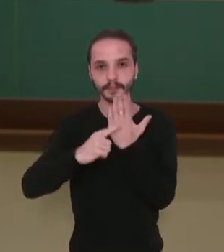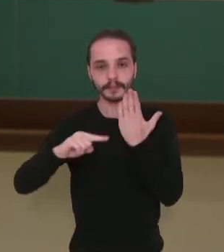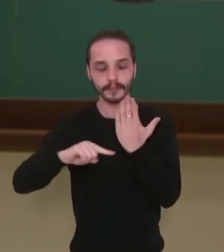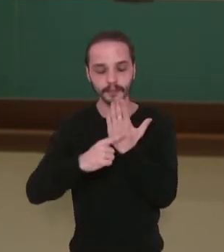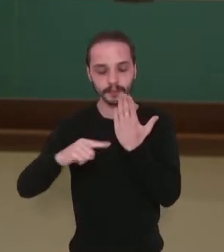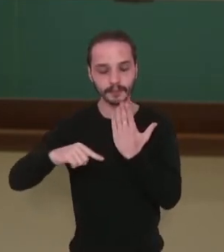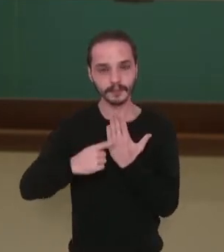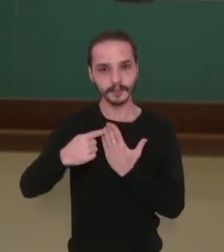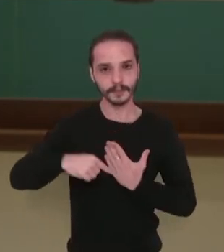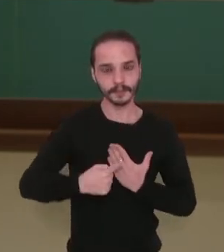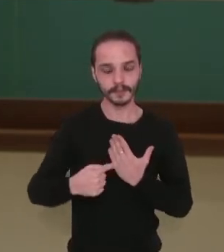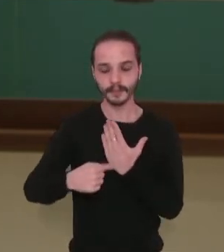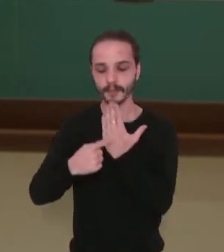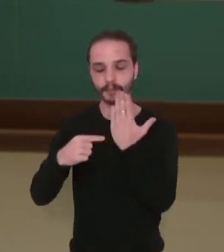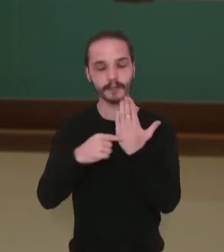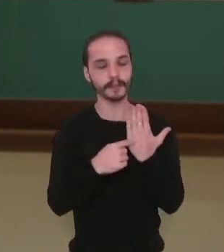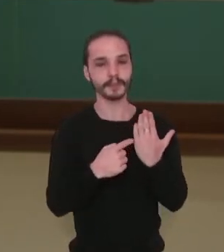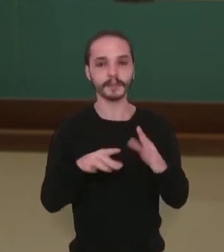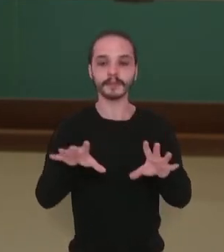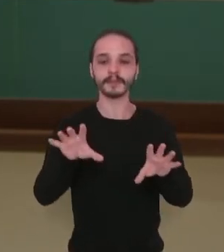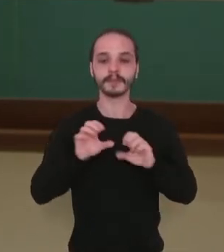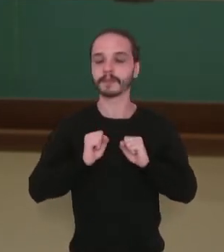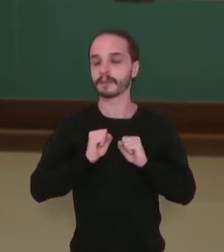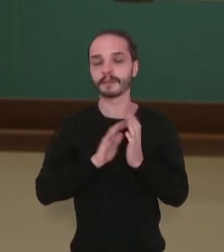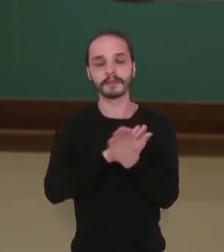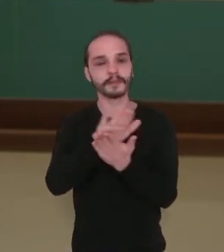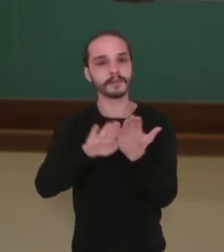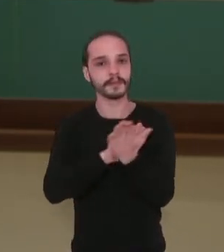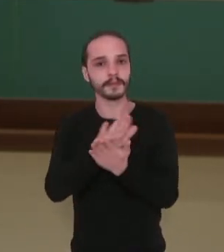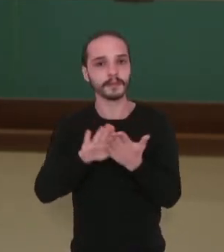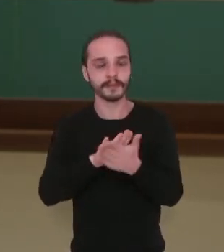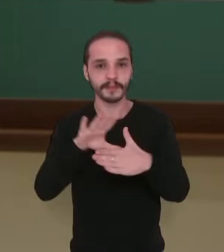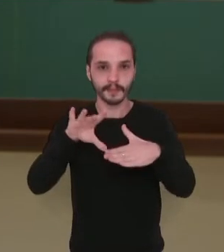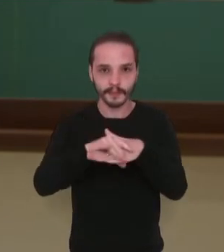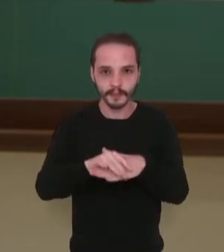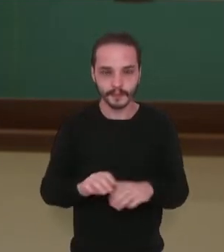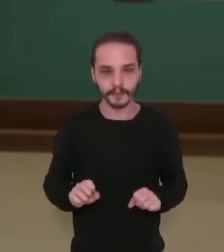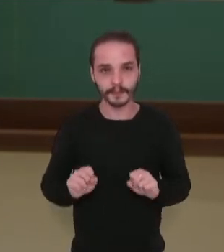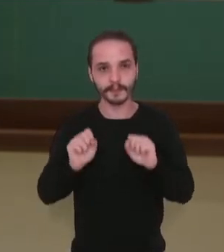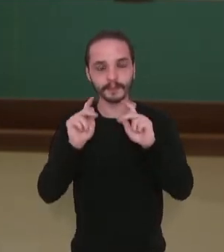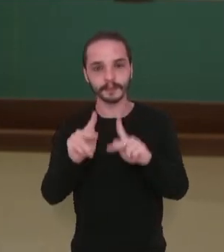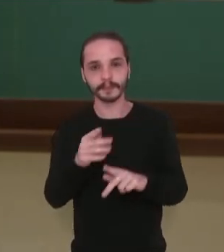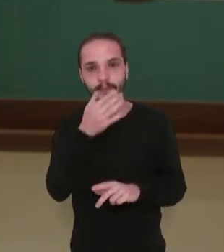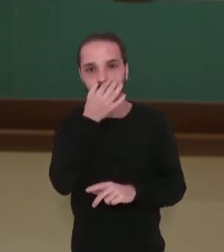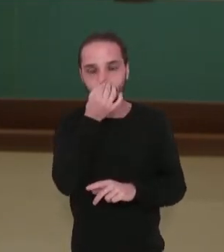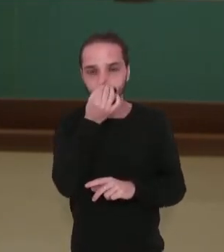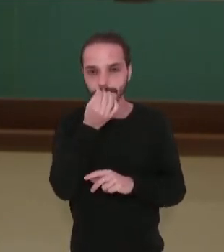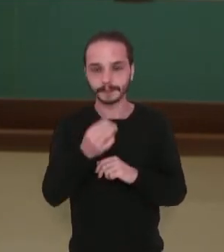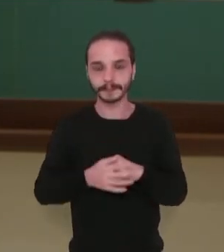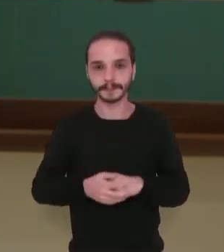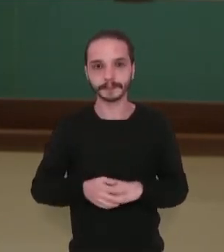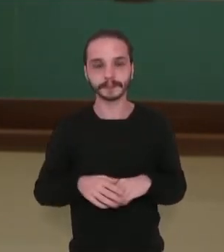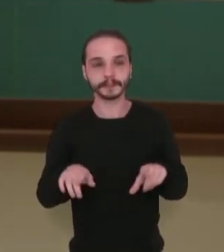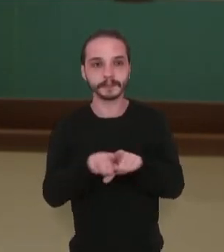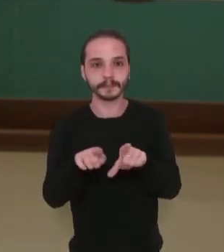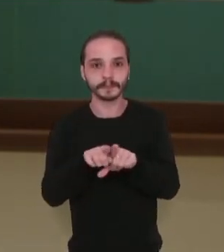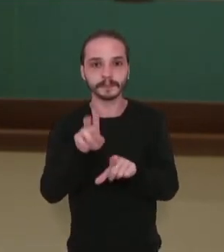preparado para não pegar doença, porque nós tomamos essas vacinas, ok? Além de usadas para a produção de